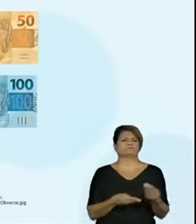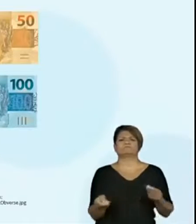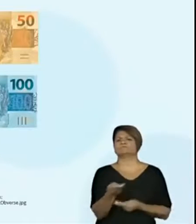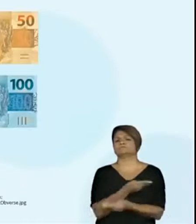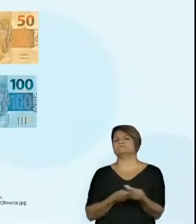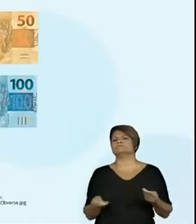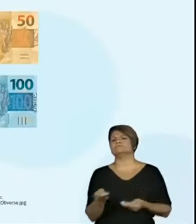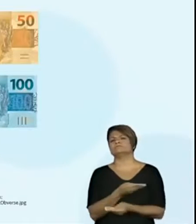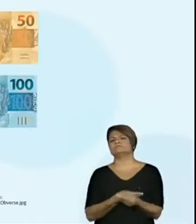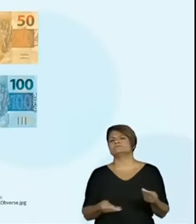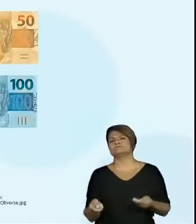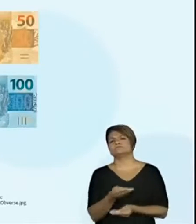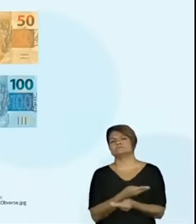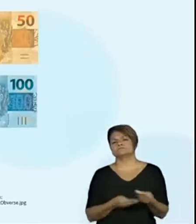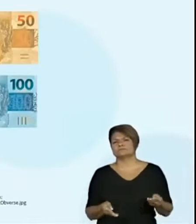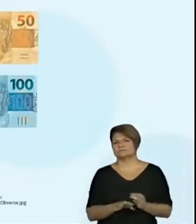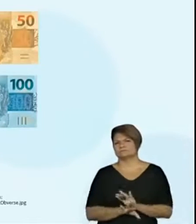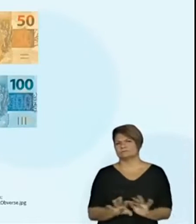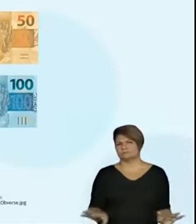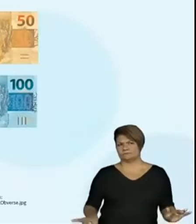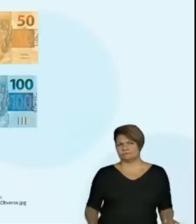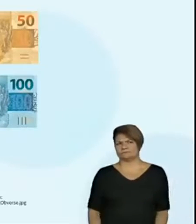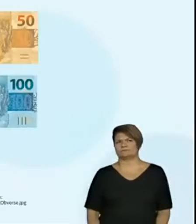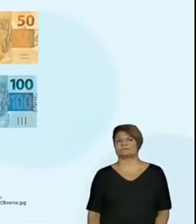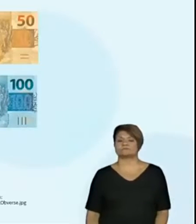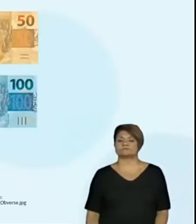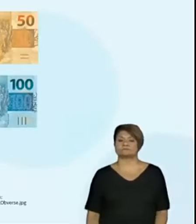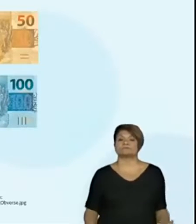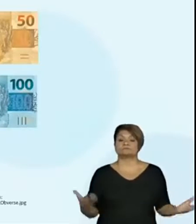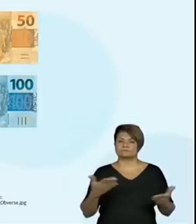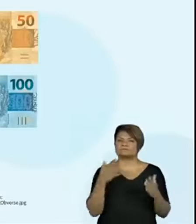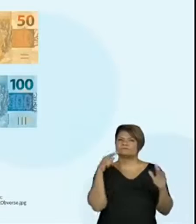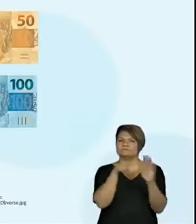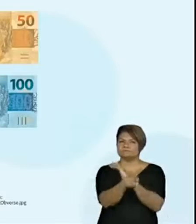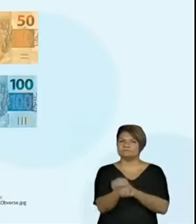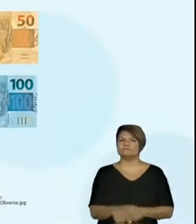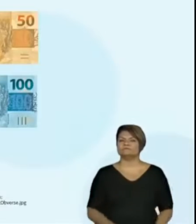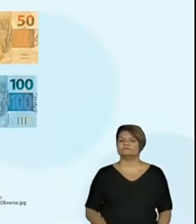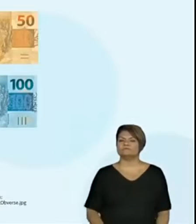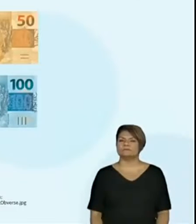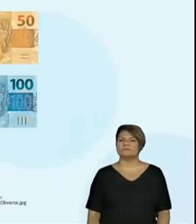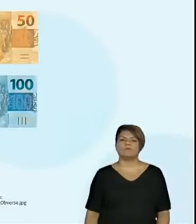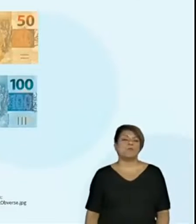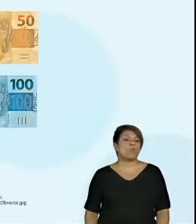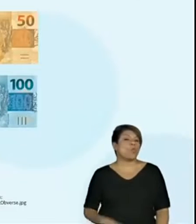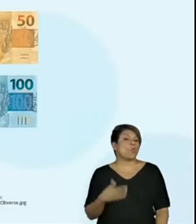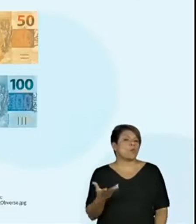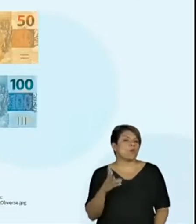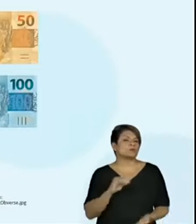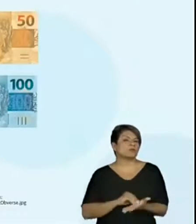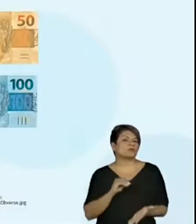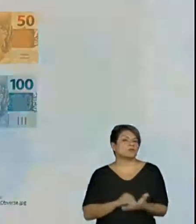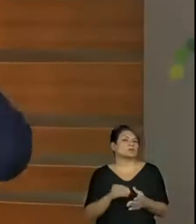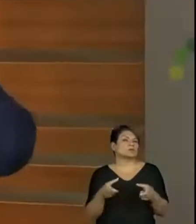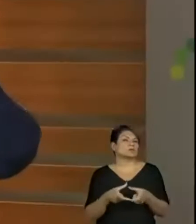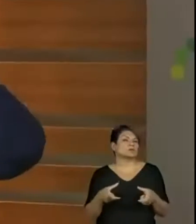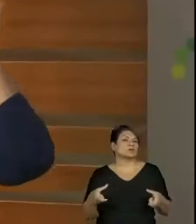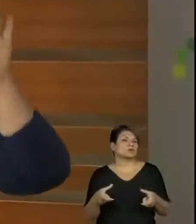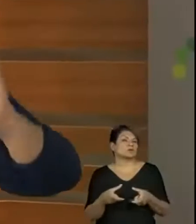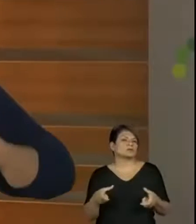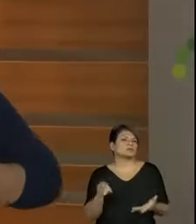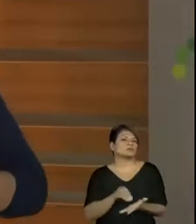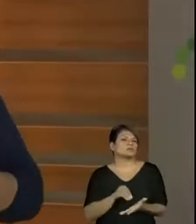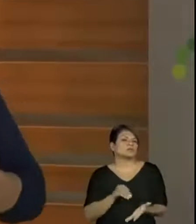Sim. Foram 6, né, professora? E aí eu vou trazer uma perguntinha para vocês. Qual é a cédula que está faltando? Qual é a nota?